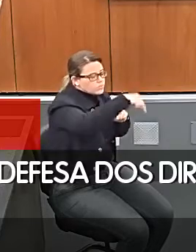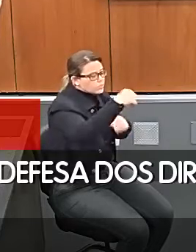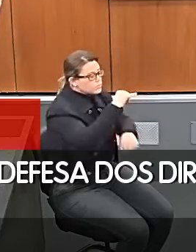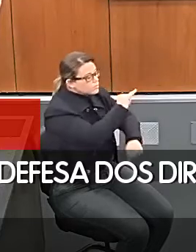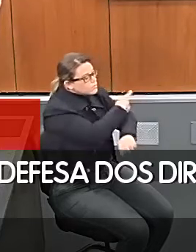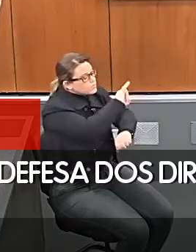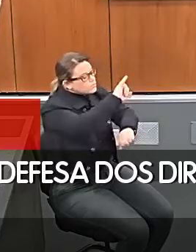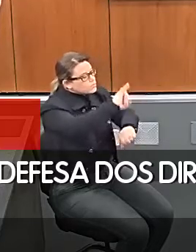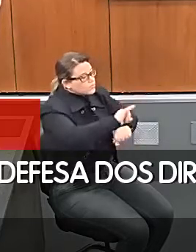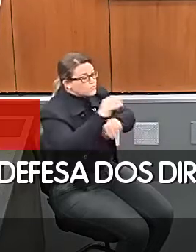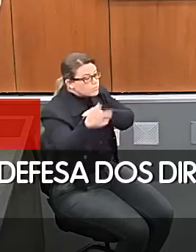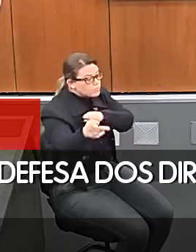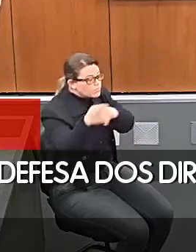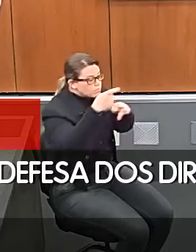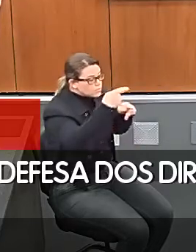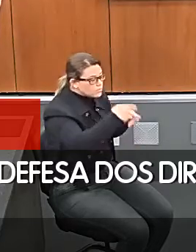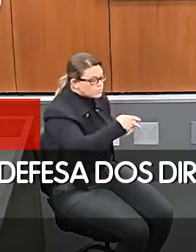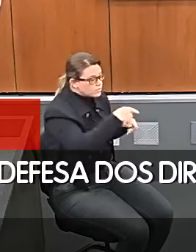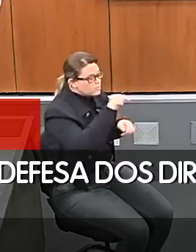Itabira,